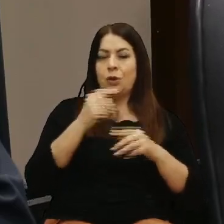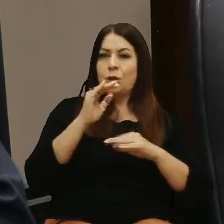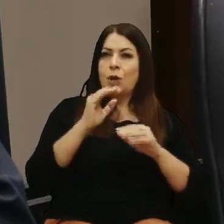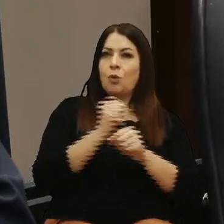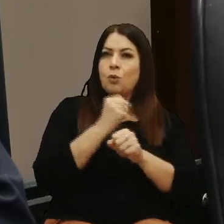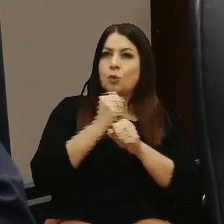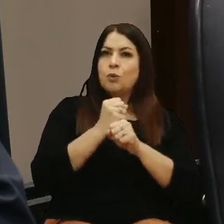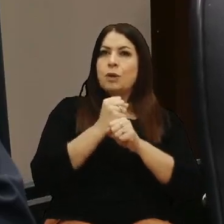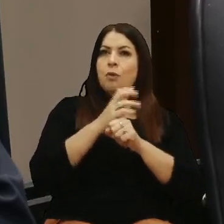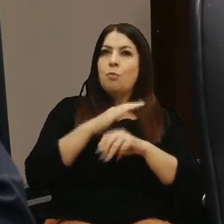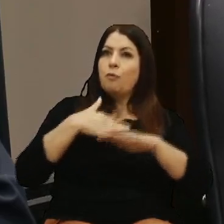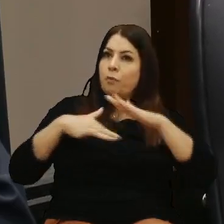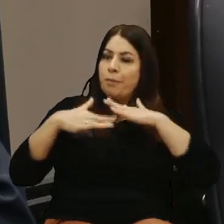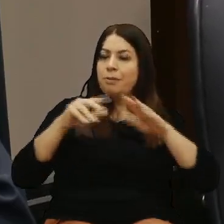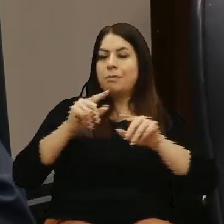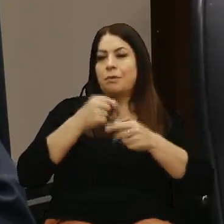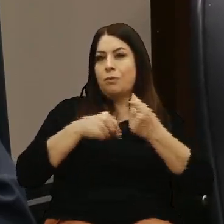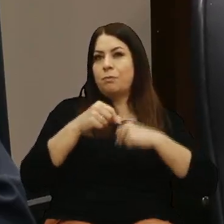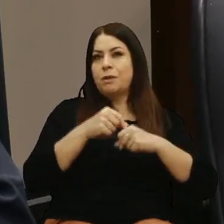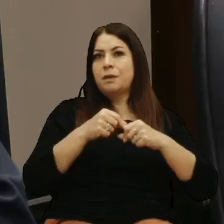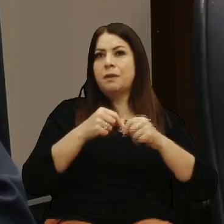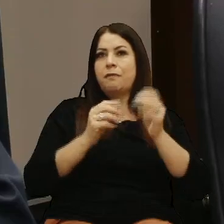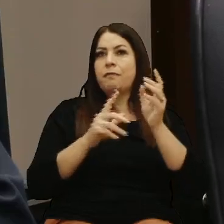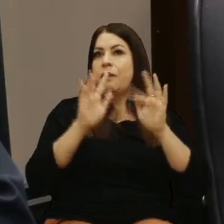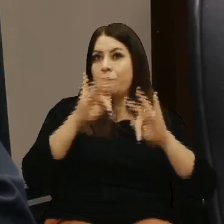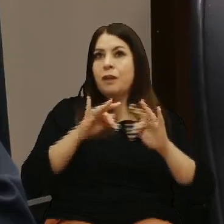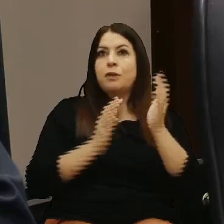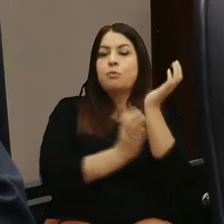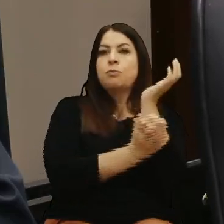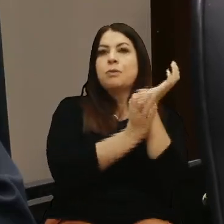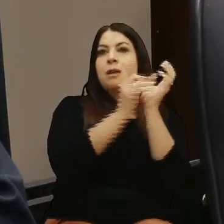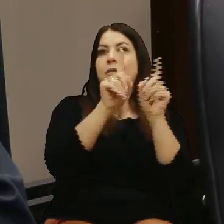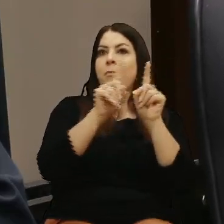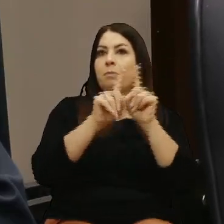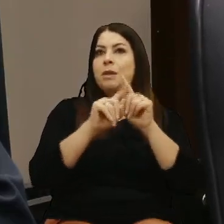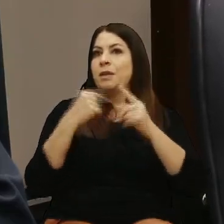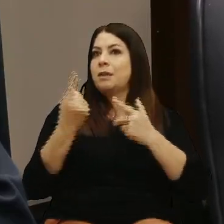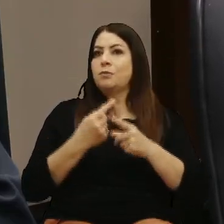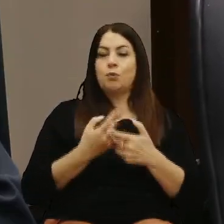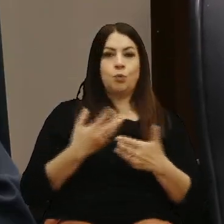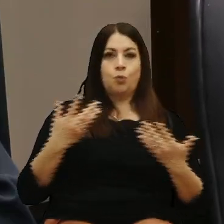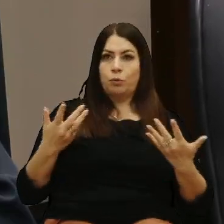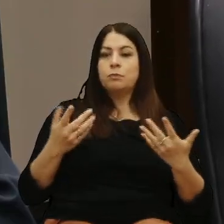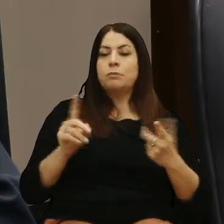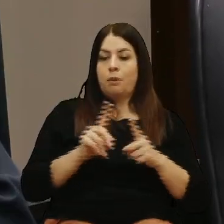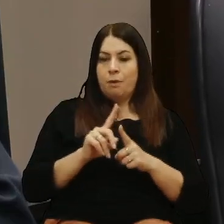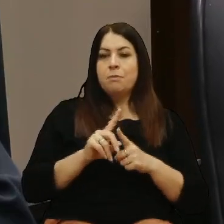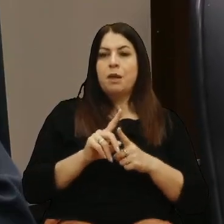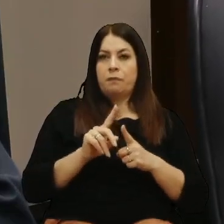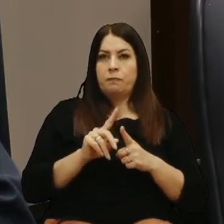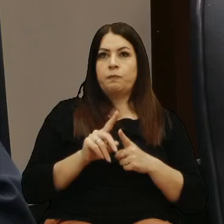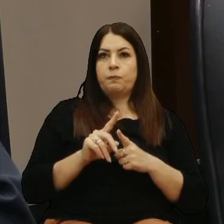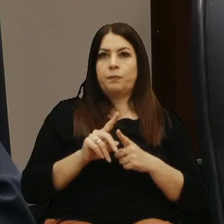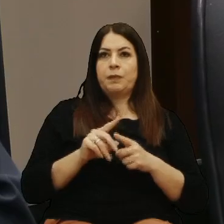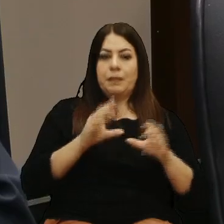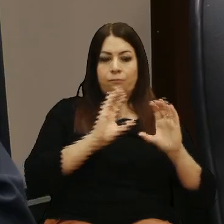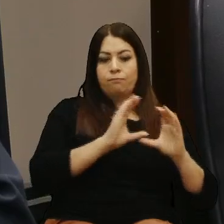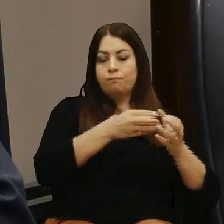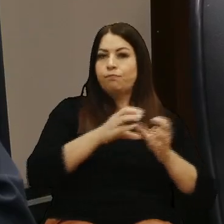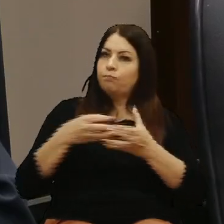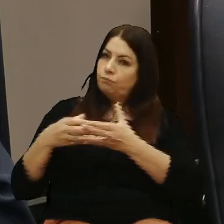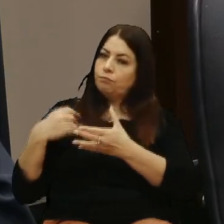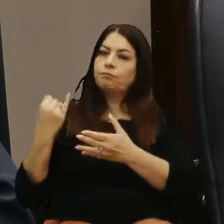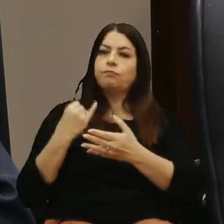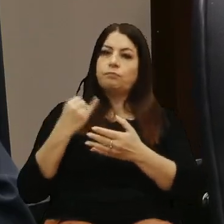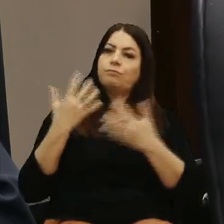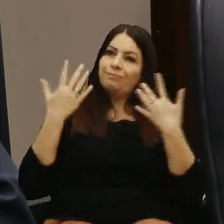civil movimenta a economia, então isso aí vai desburocratizar não só a construção civil, mas como tantos outros nichos. Então, isso é muito